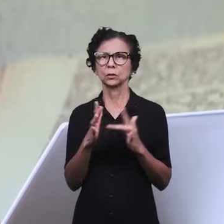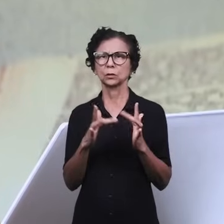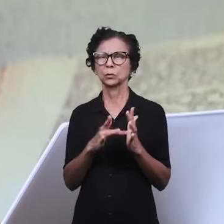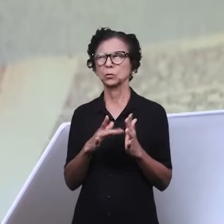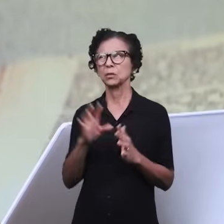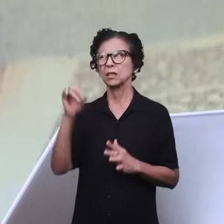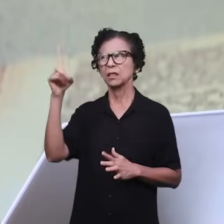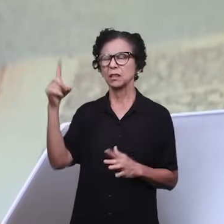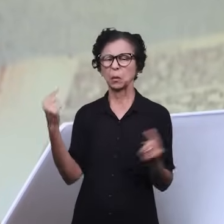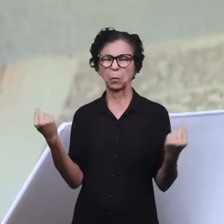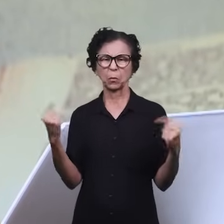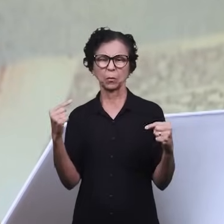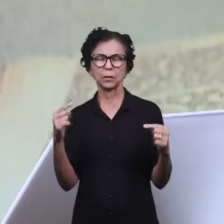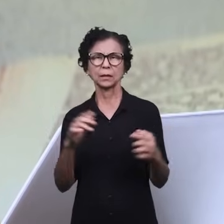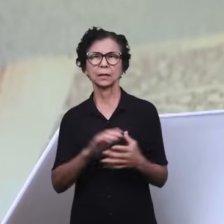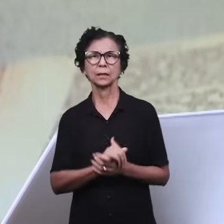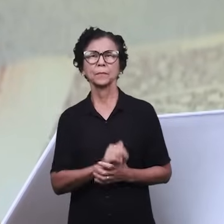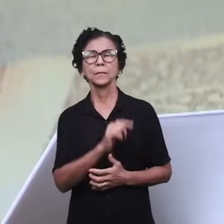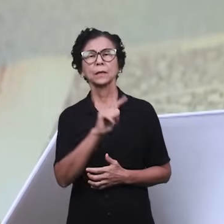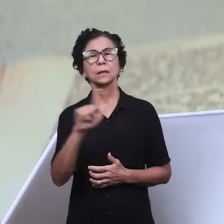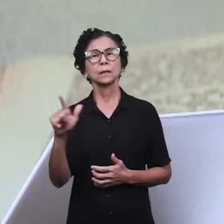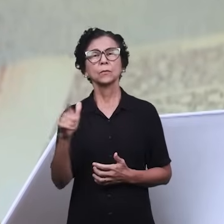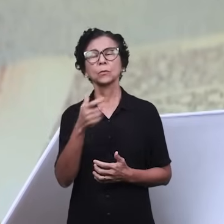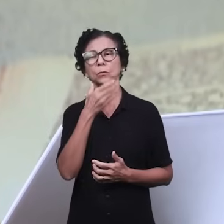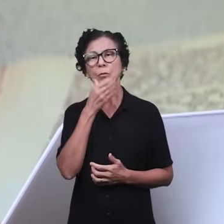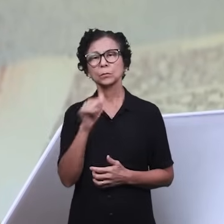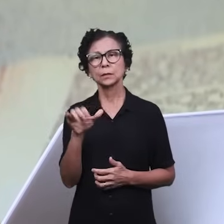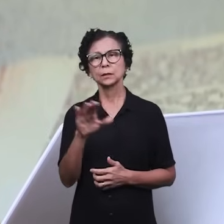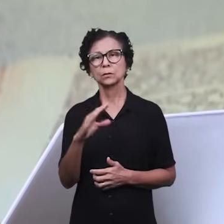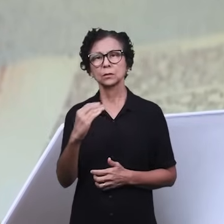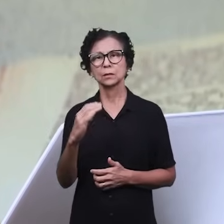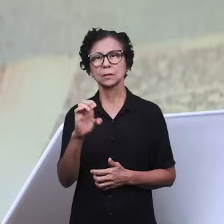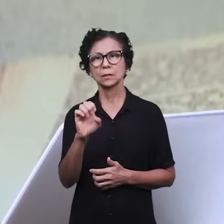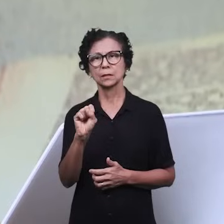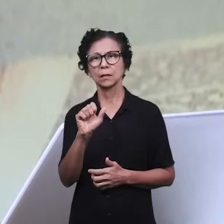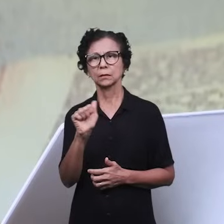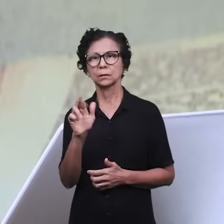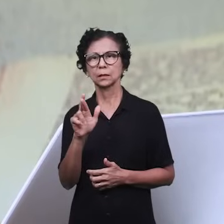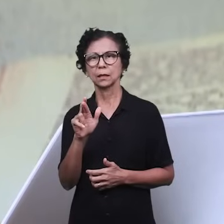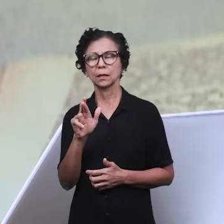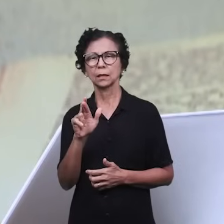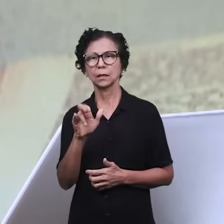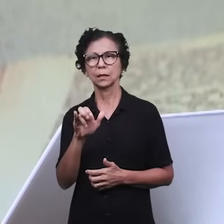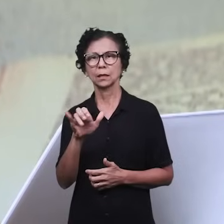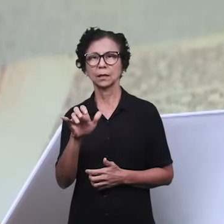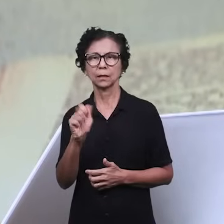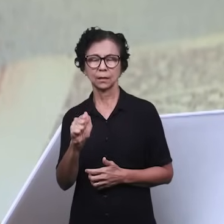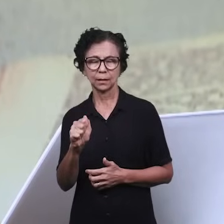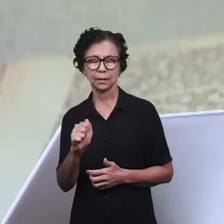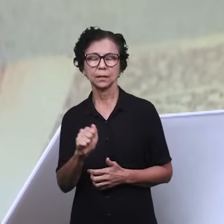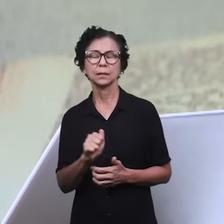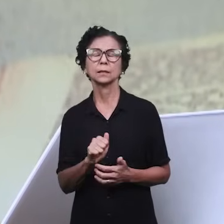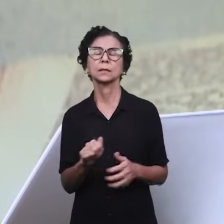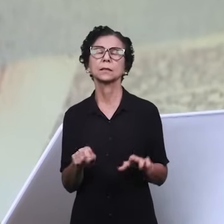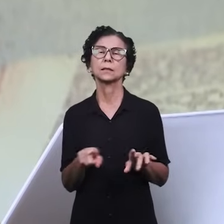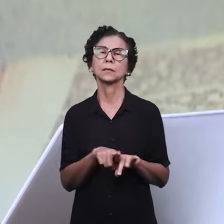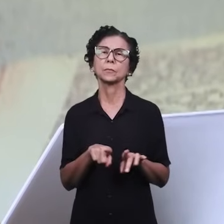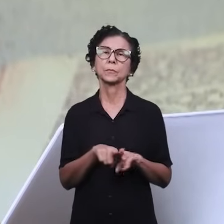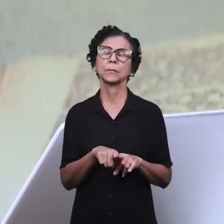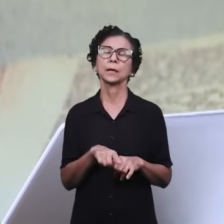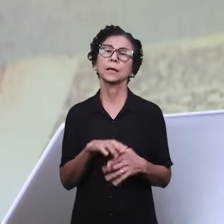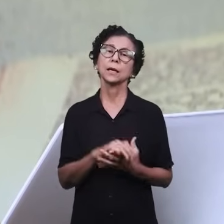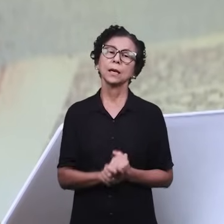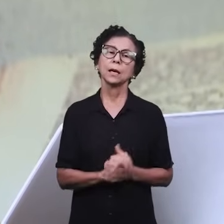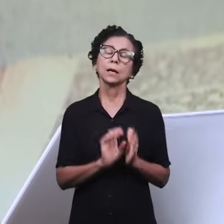começou a contestar. Aí temos o Basílio de Cesareia também. Basílio de Cesareia, o que ele fazia? Baseava seus